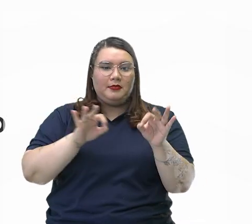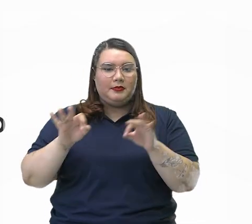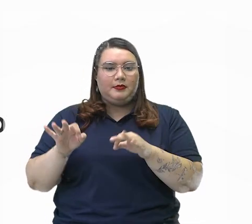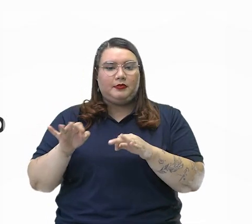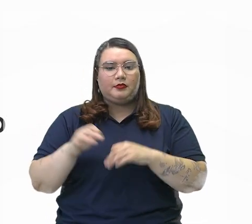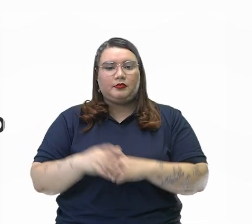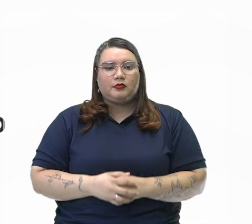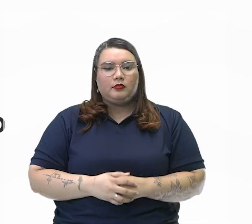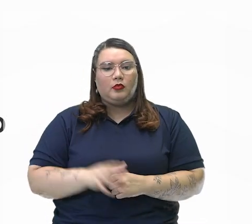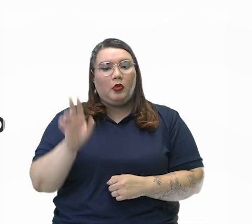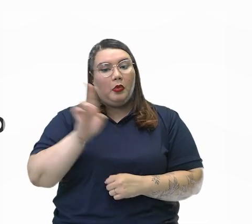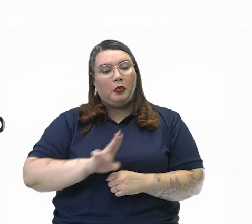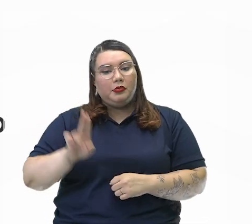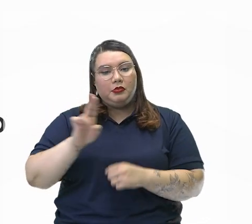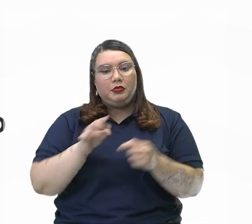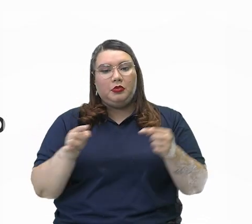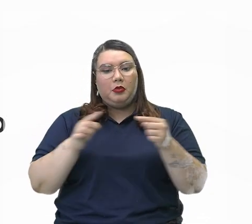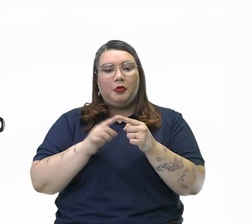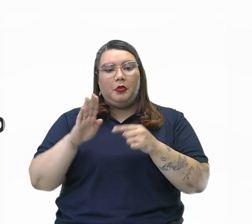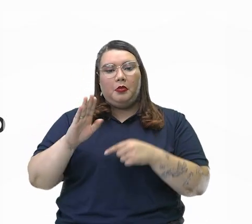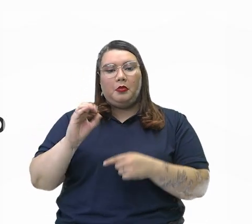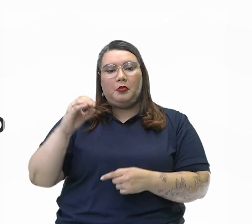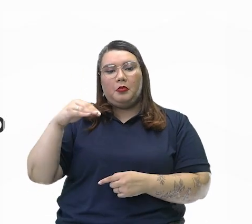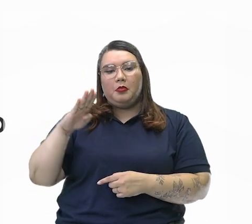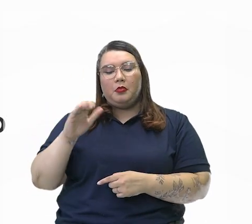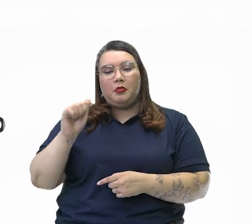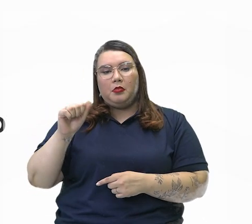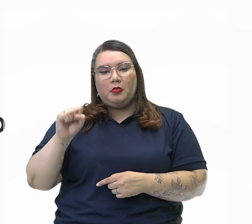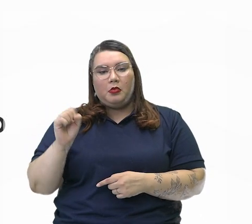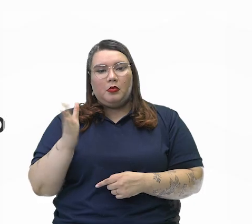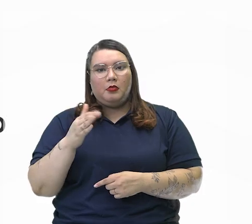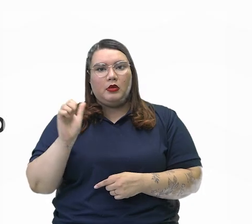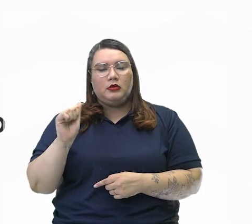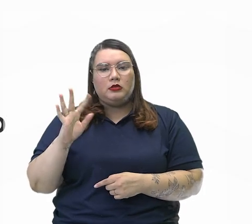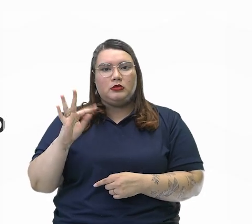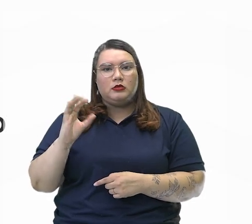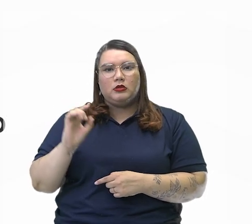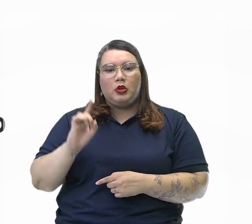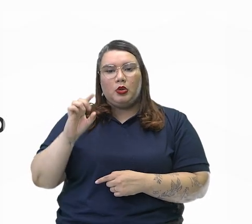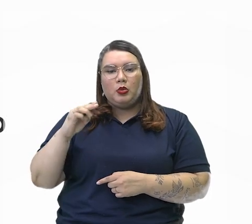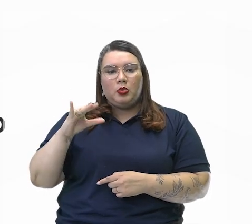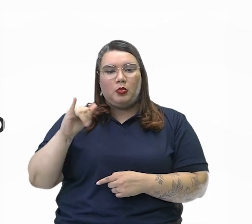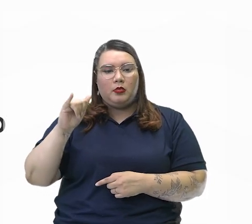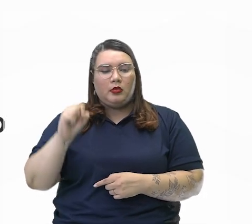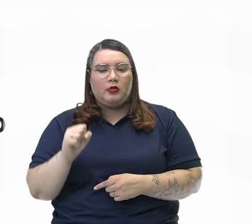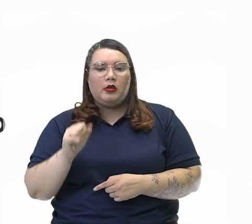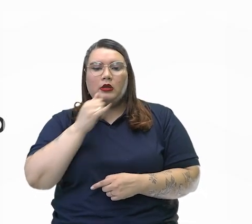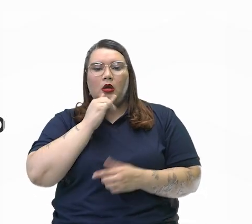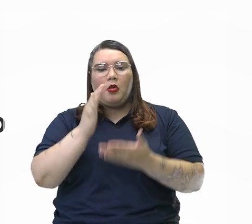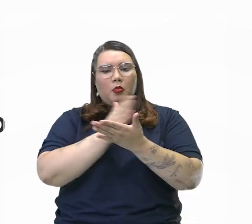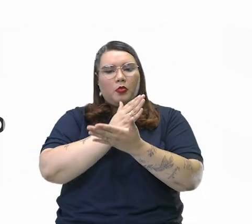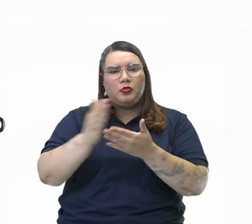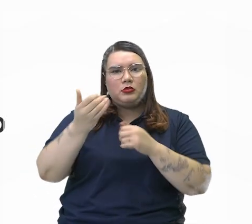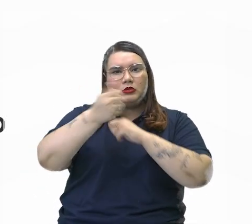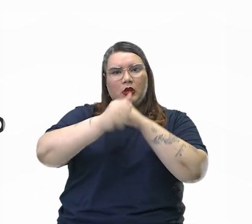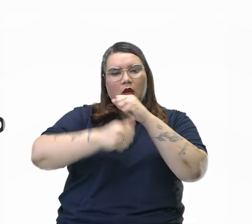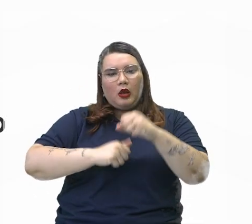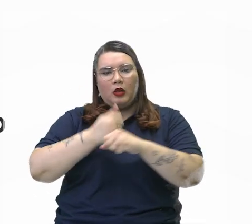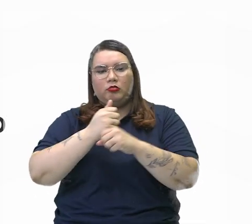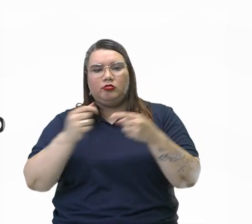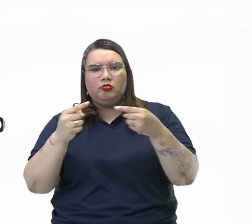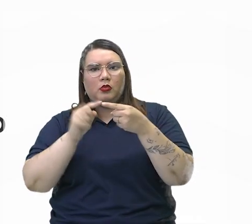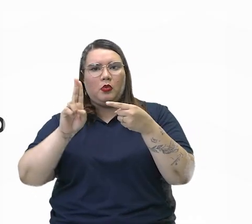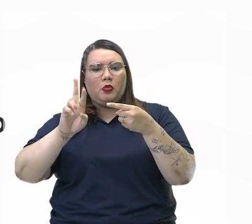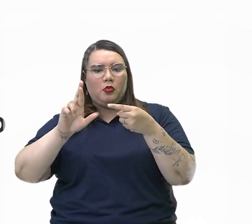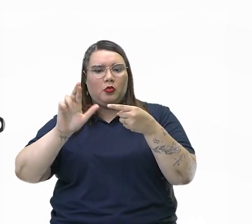usinas. Ou em bombas atômicas. Alguns átomos, como os do urânio, rádio